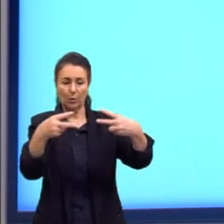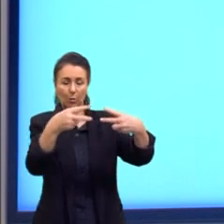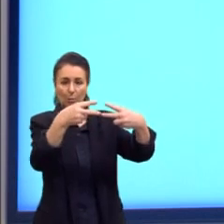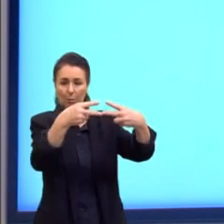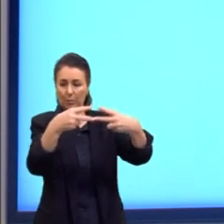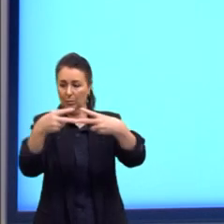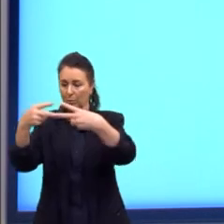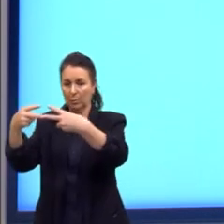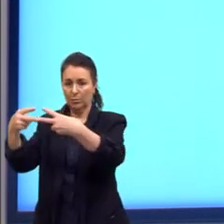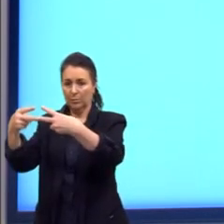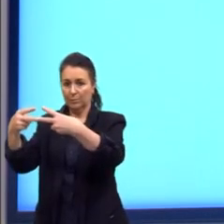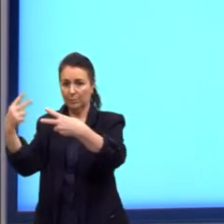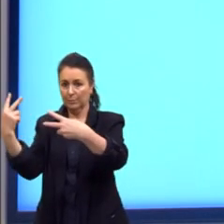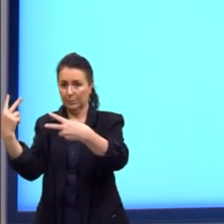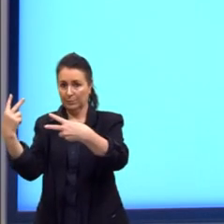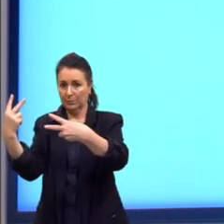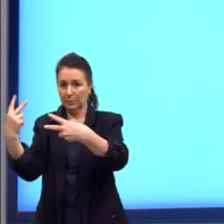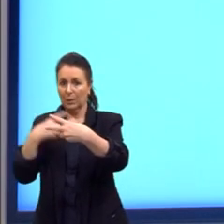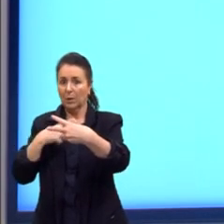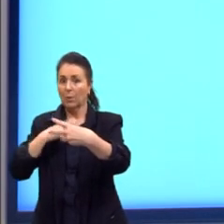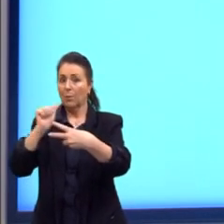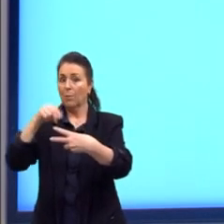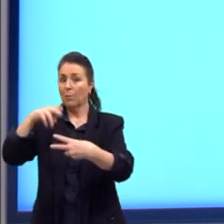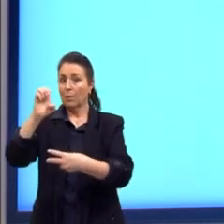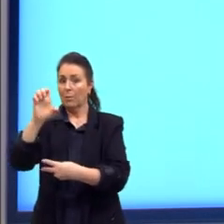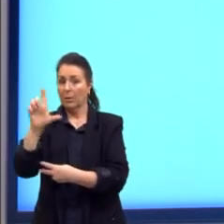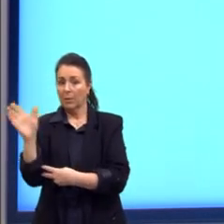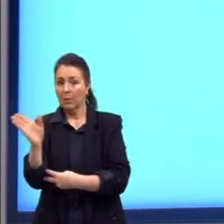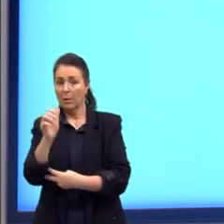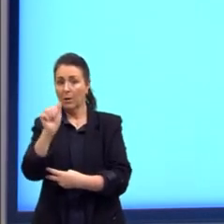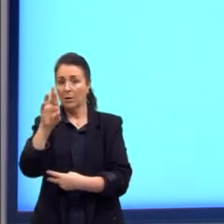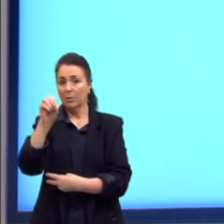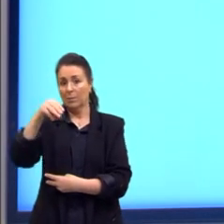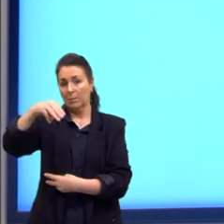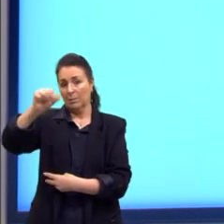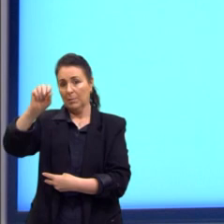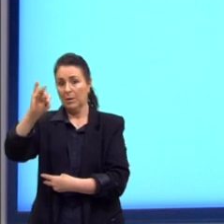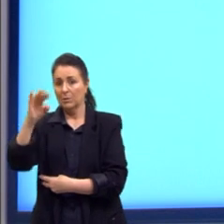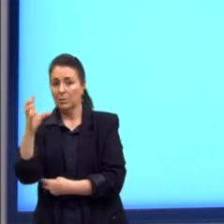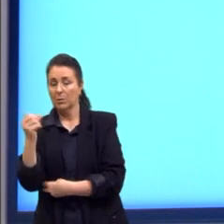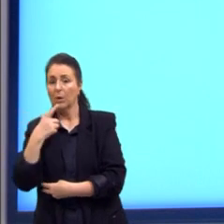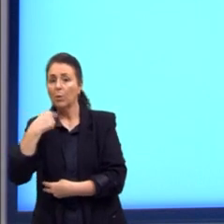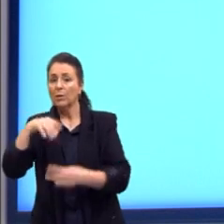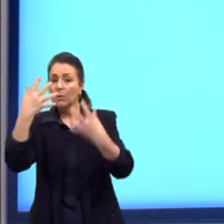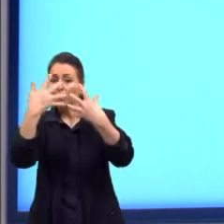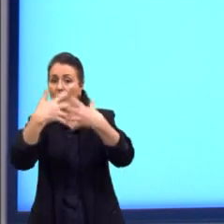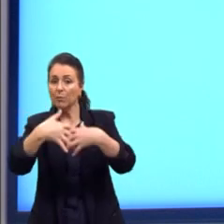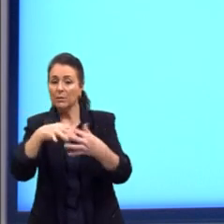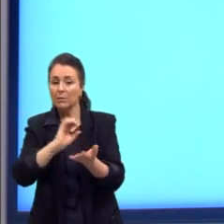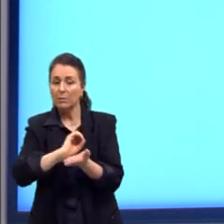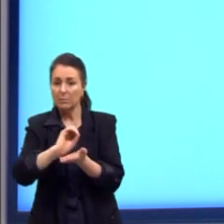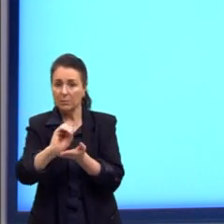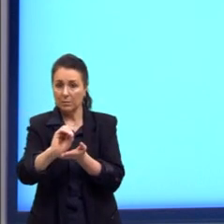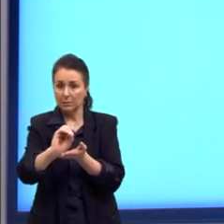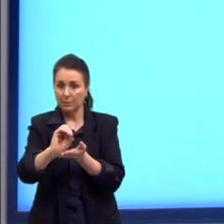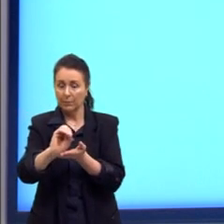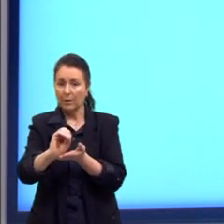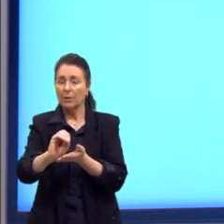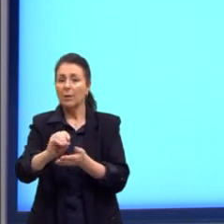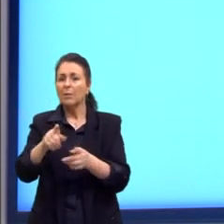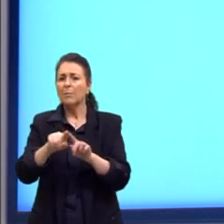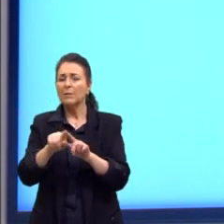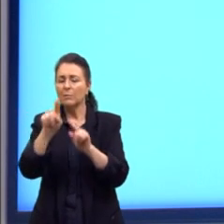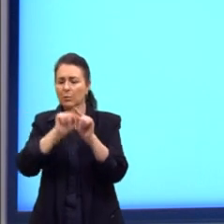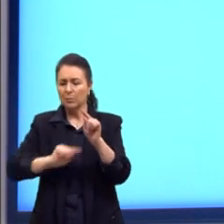Pô eu tenho outra dupla é um anel aromático se tiver seis carbonos aí é outra função orgânica que a gente vai ver também mas se